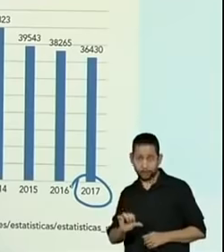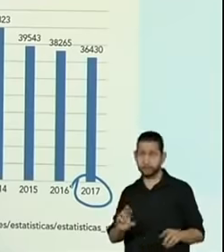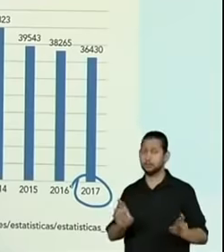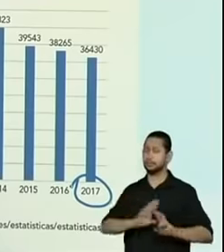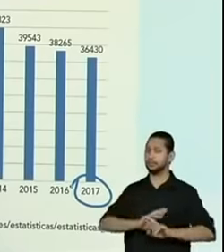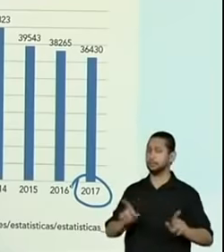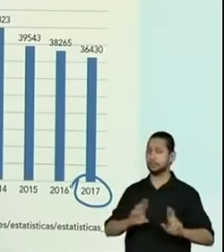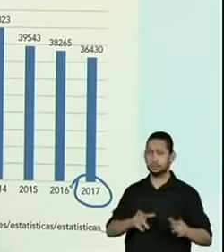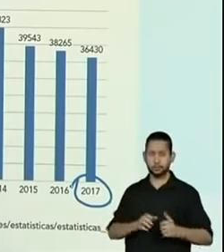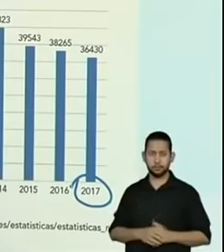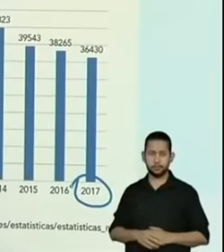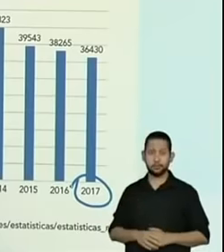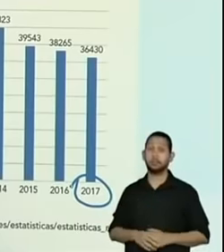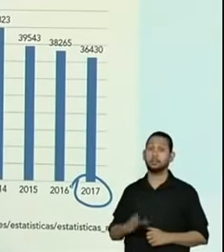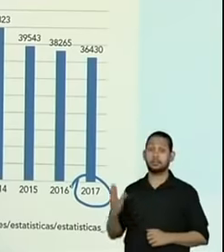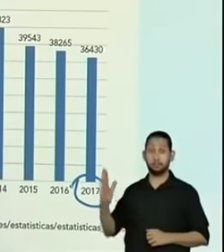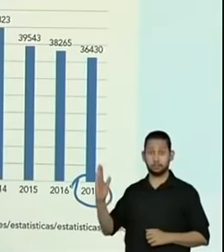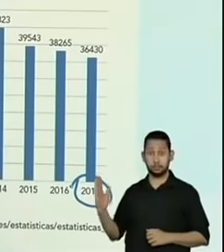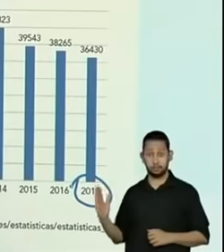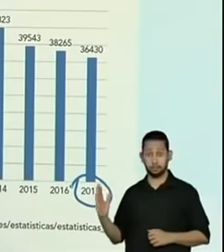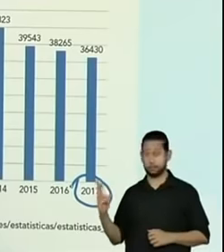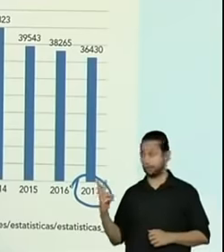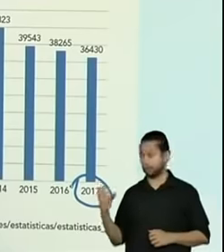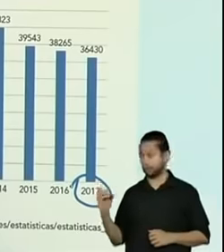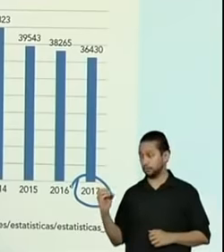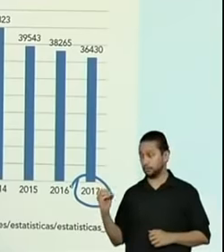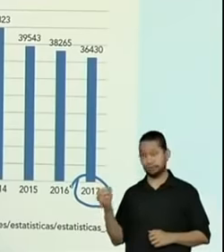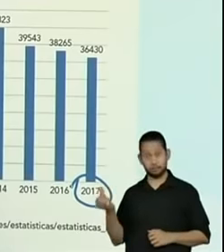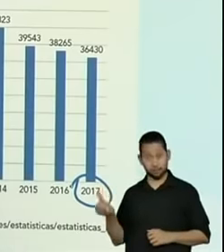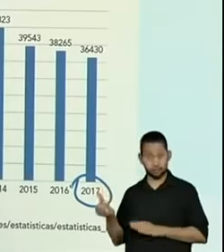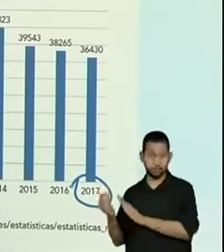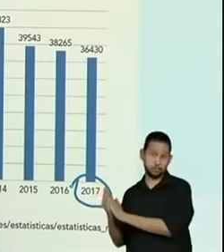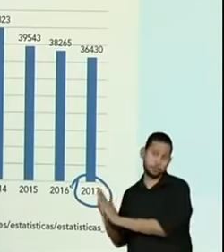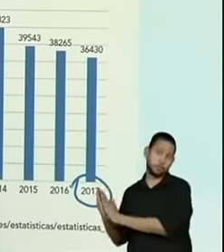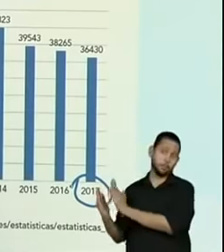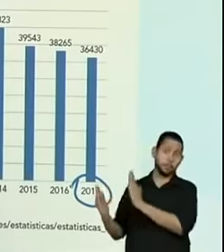2019? Não, de 2006 a